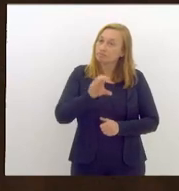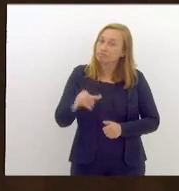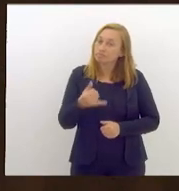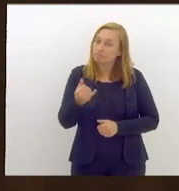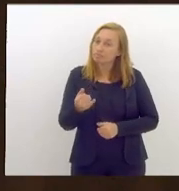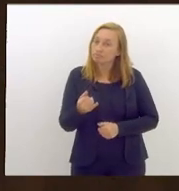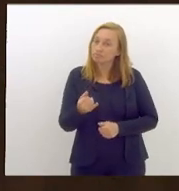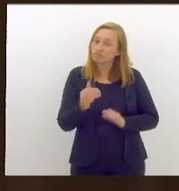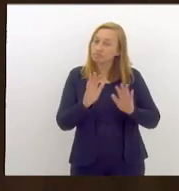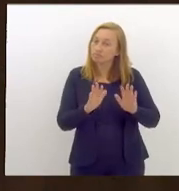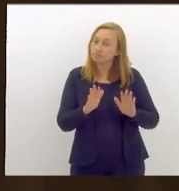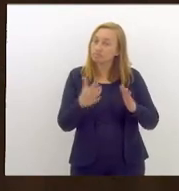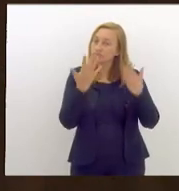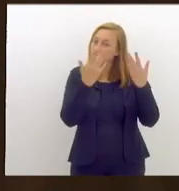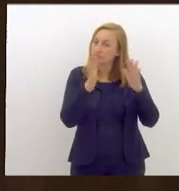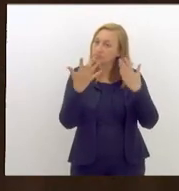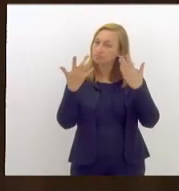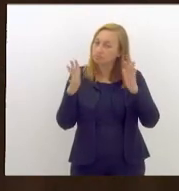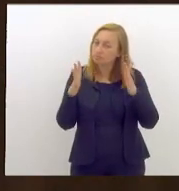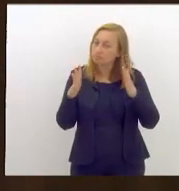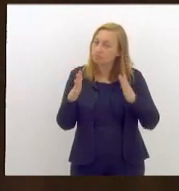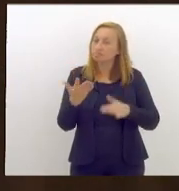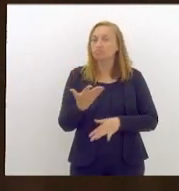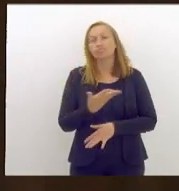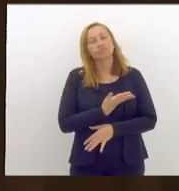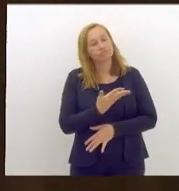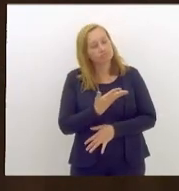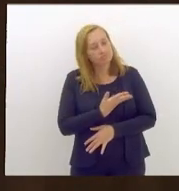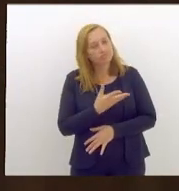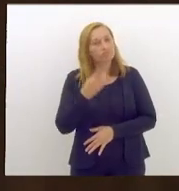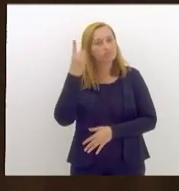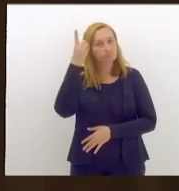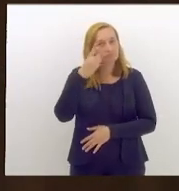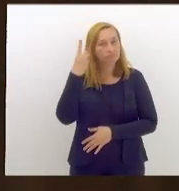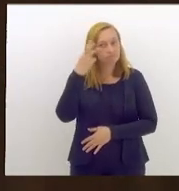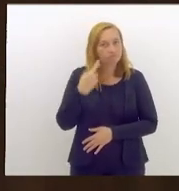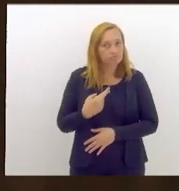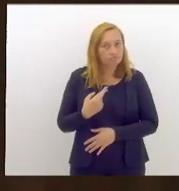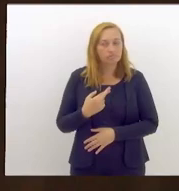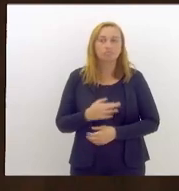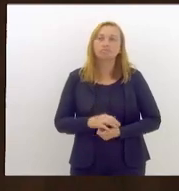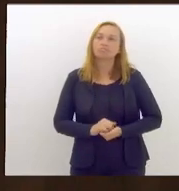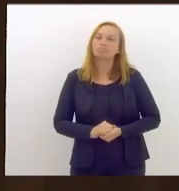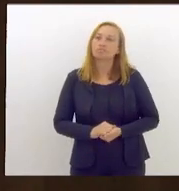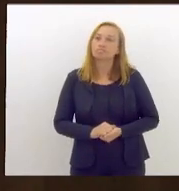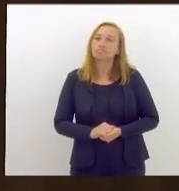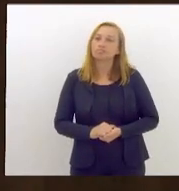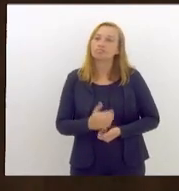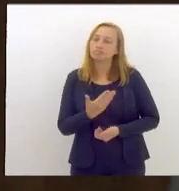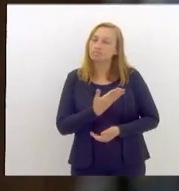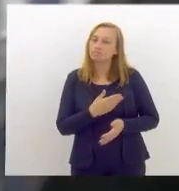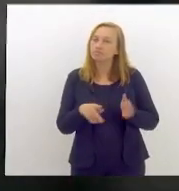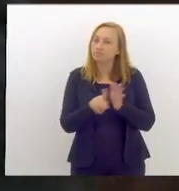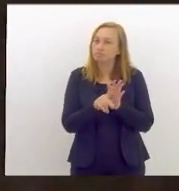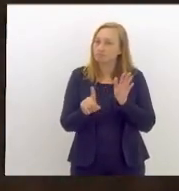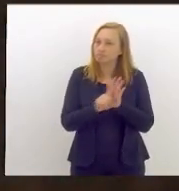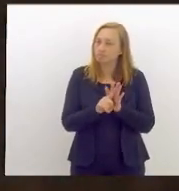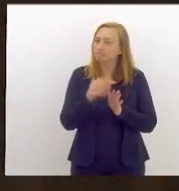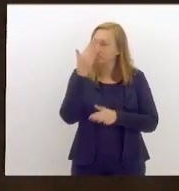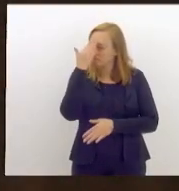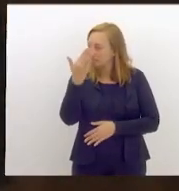ccj parabenizando a minha querida amiga deputada Renata Souza por esse projeto de lei